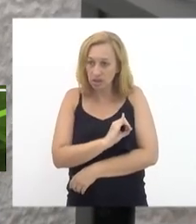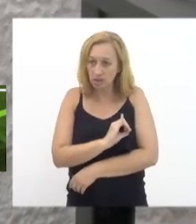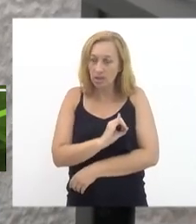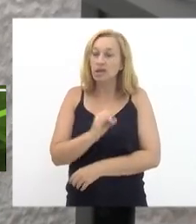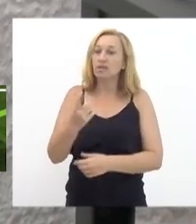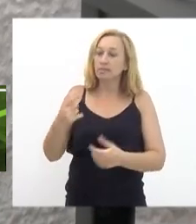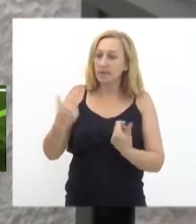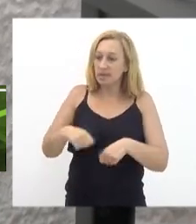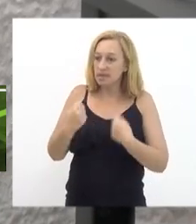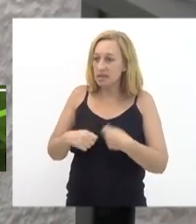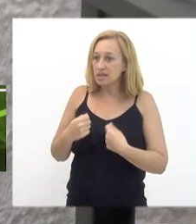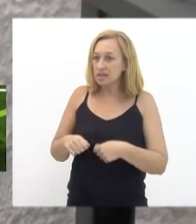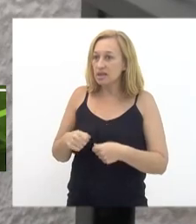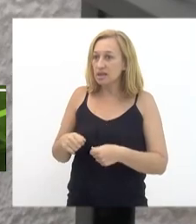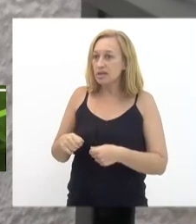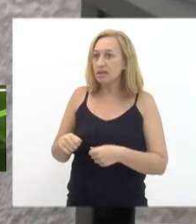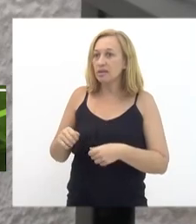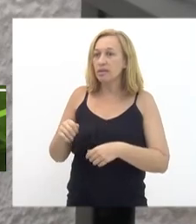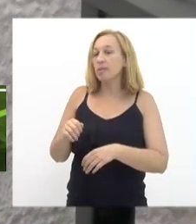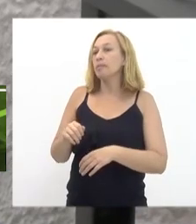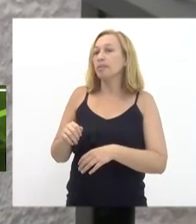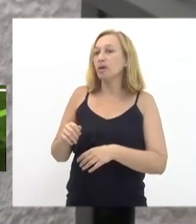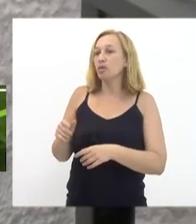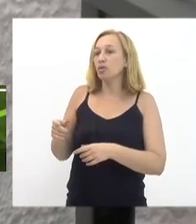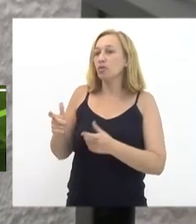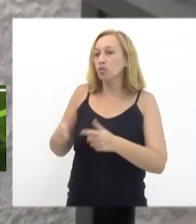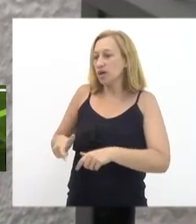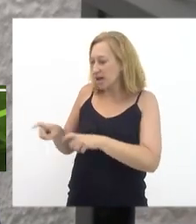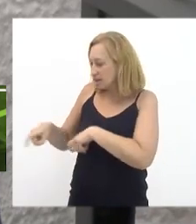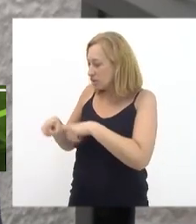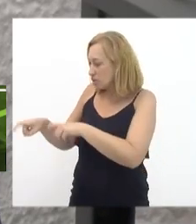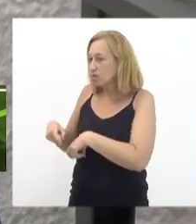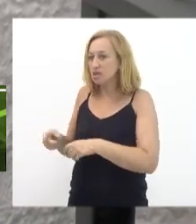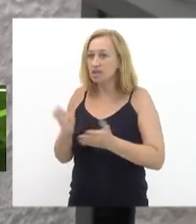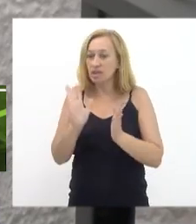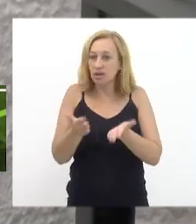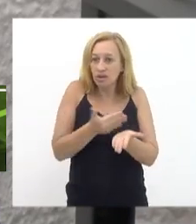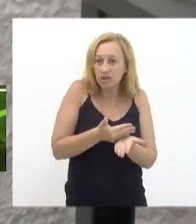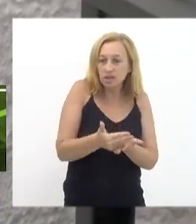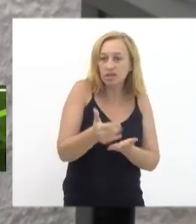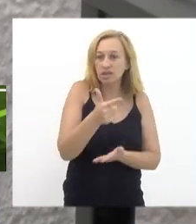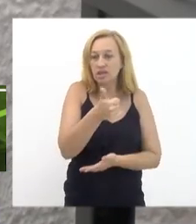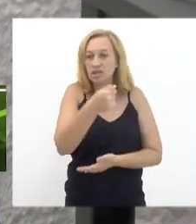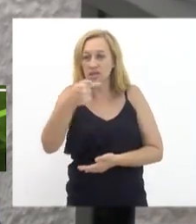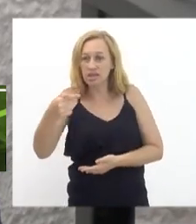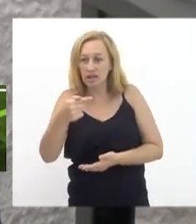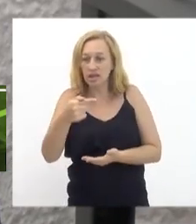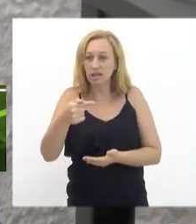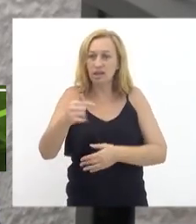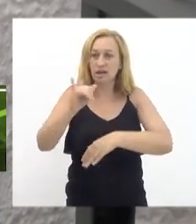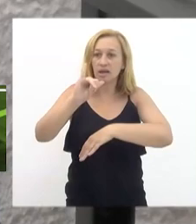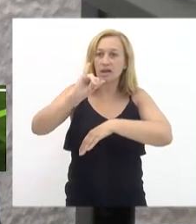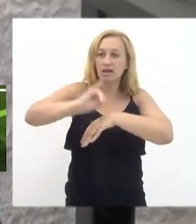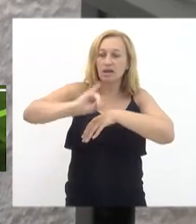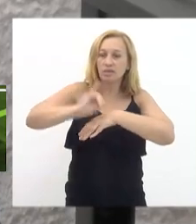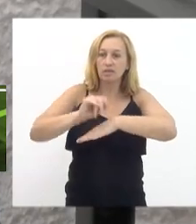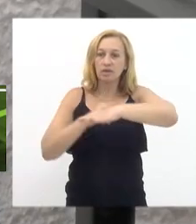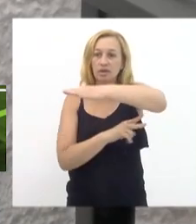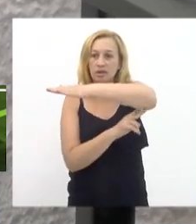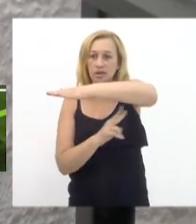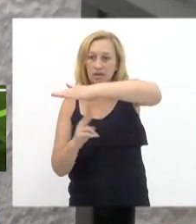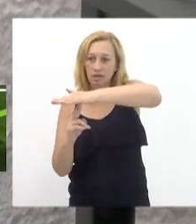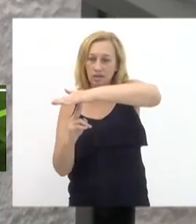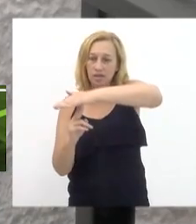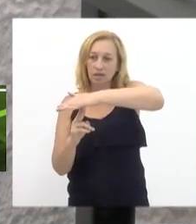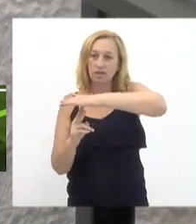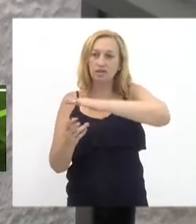submersa a existente a e agora 17 nós vamos dar o administro na ponte de ferro que era uma estrutura de linha